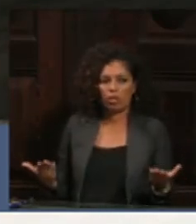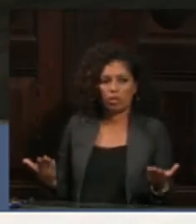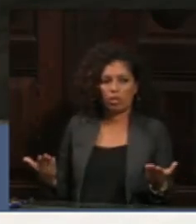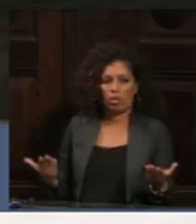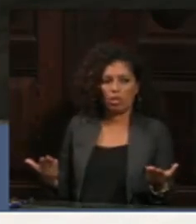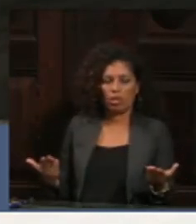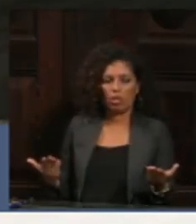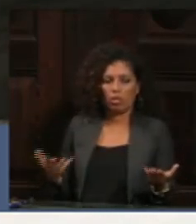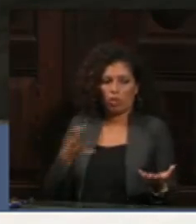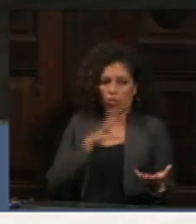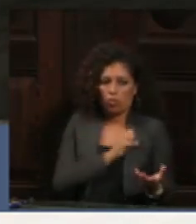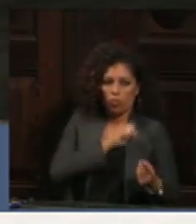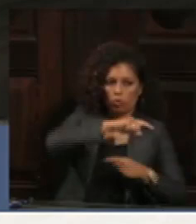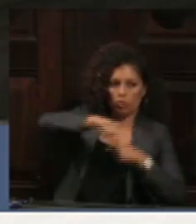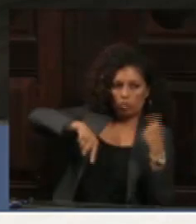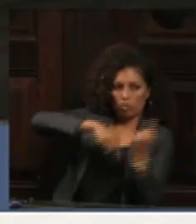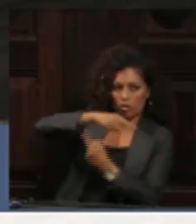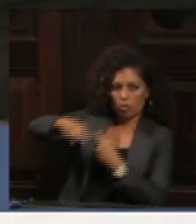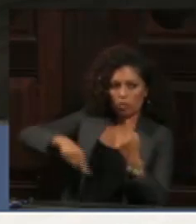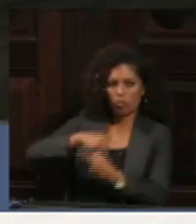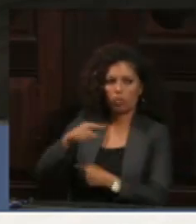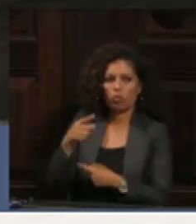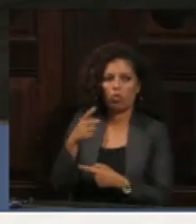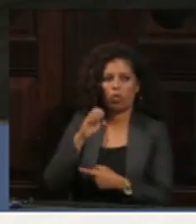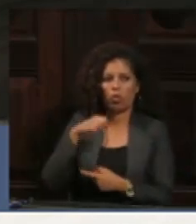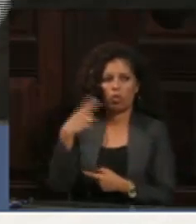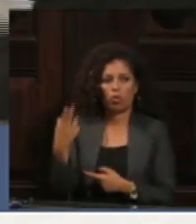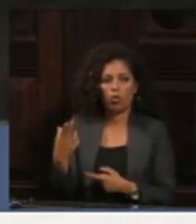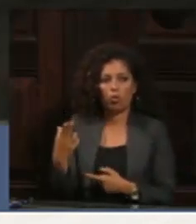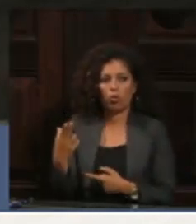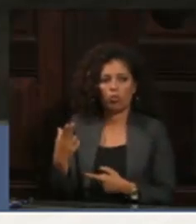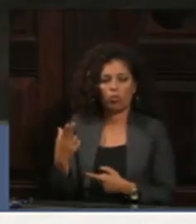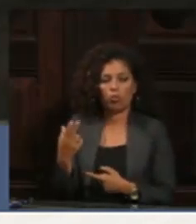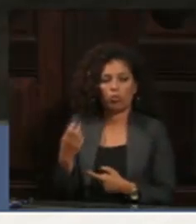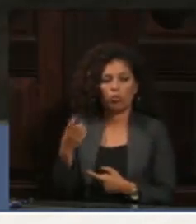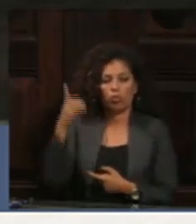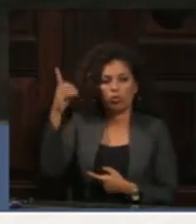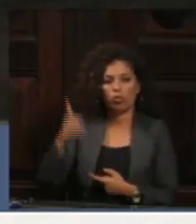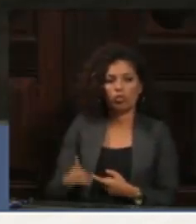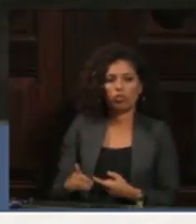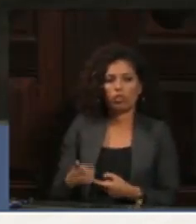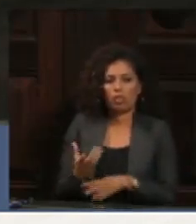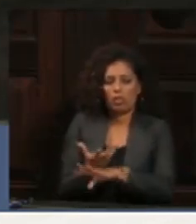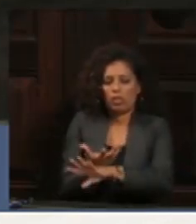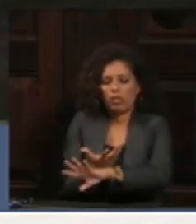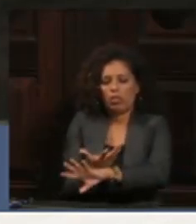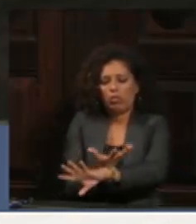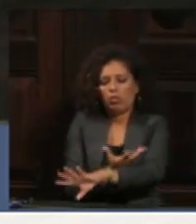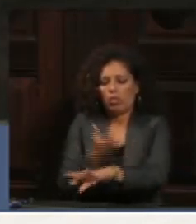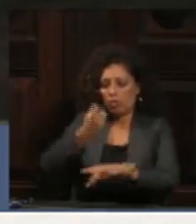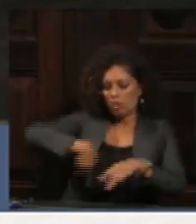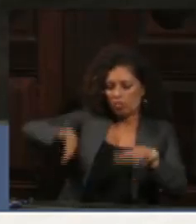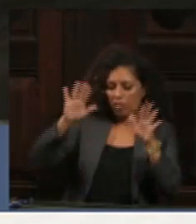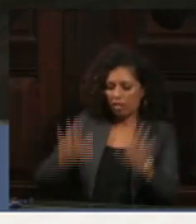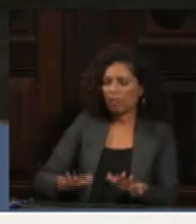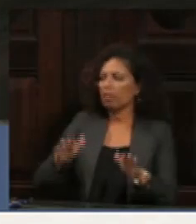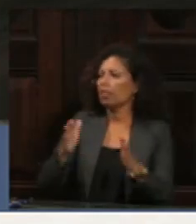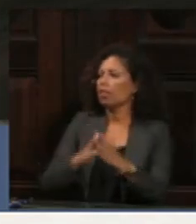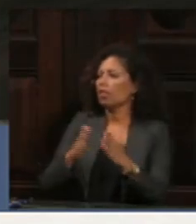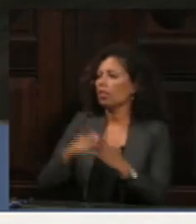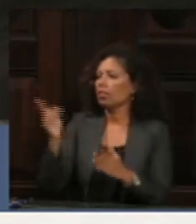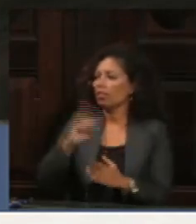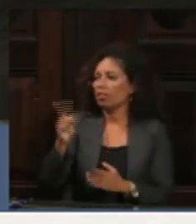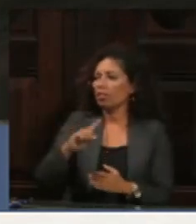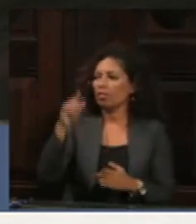gente perder a possibilidade de se emocionar, está errado. A gente não pode estar dentro dessa casa. A gente não pode